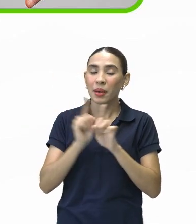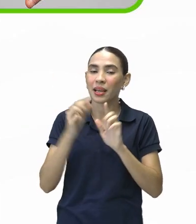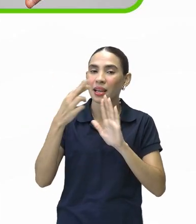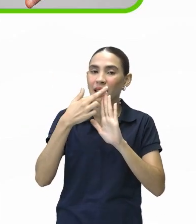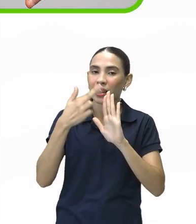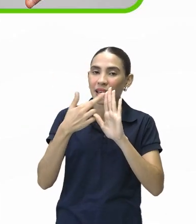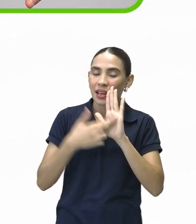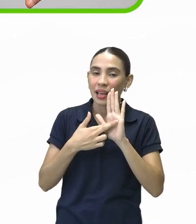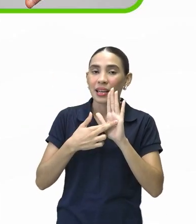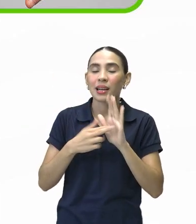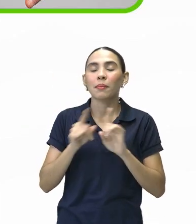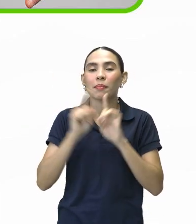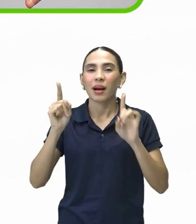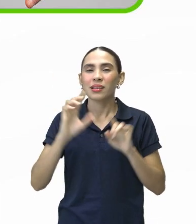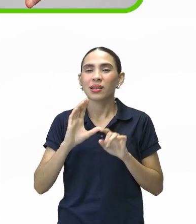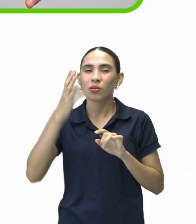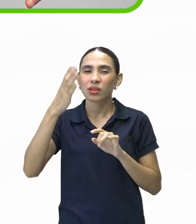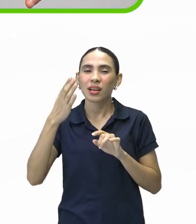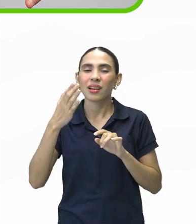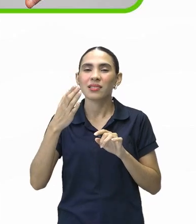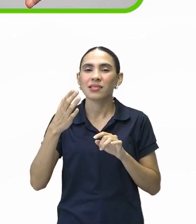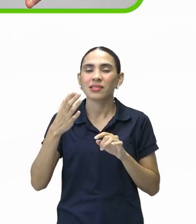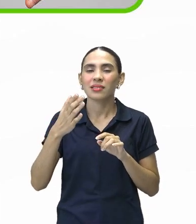doutrinas. Acontece que isso